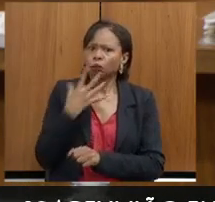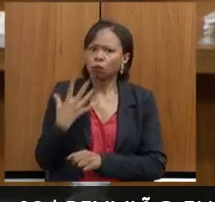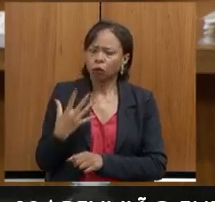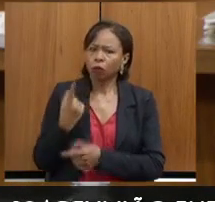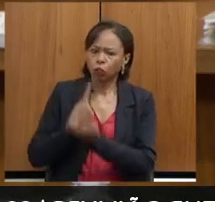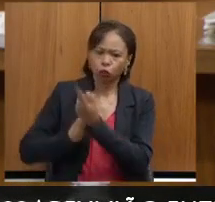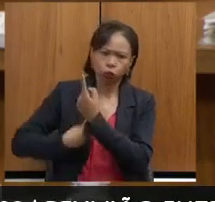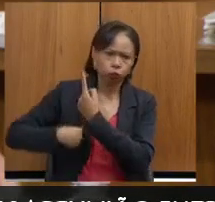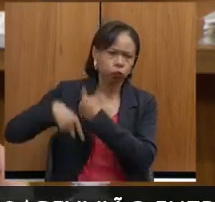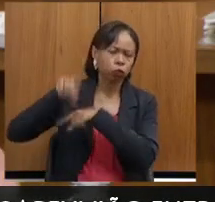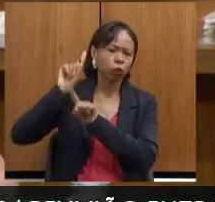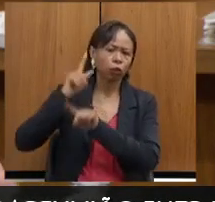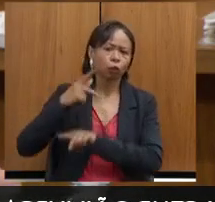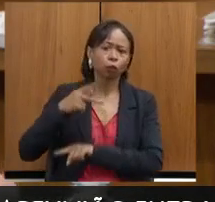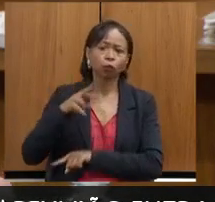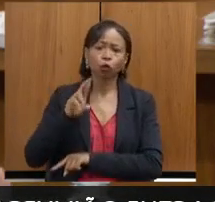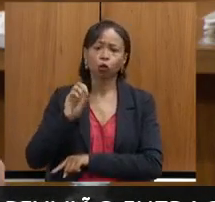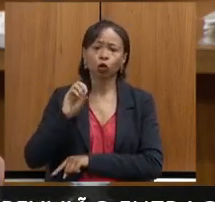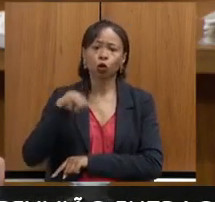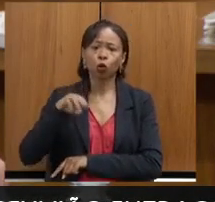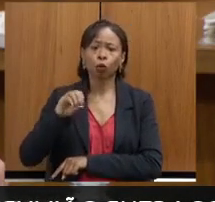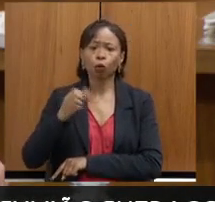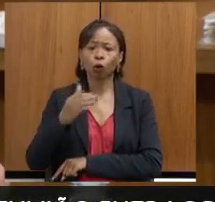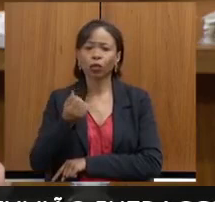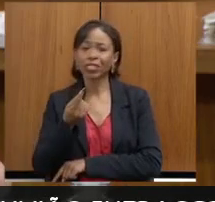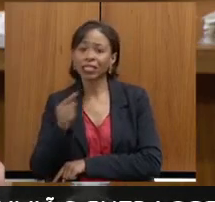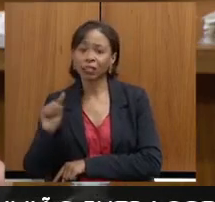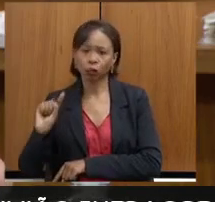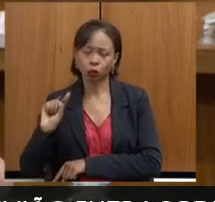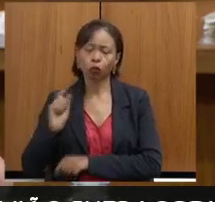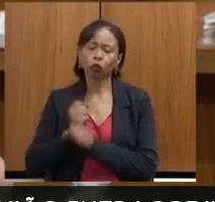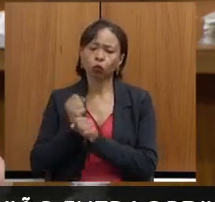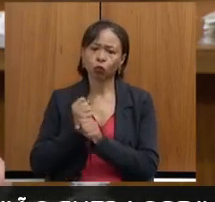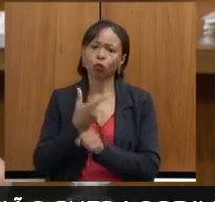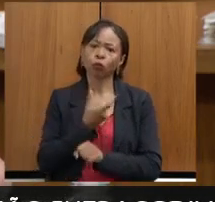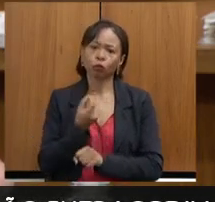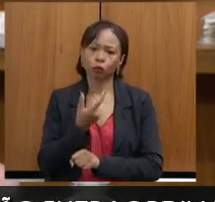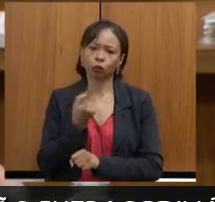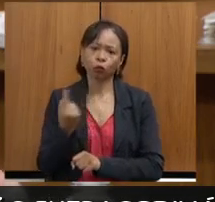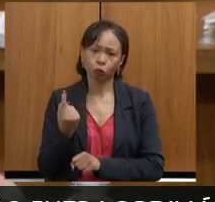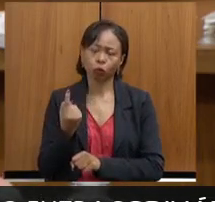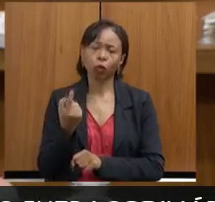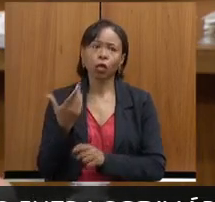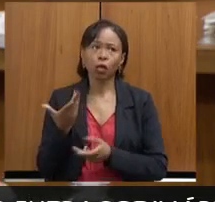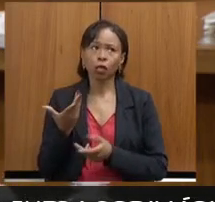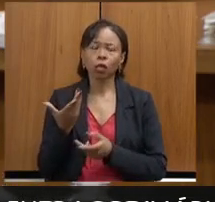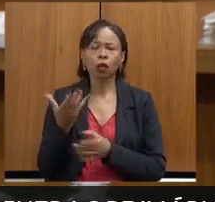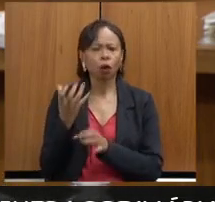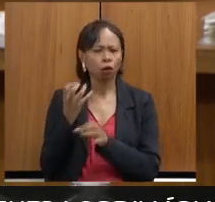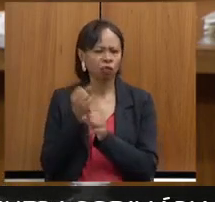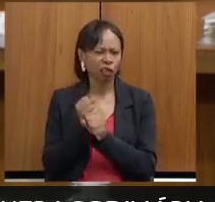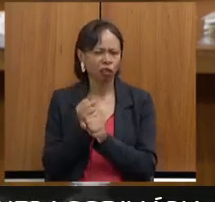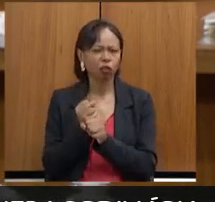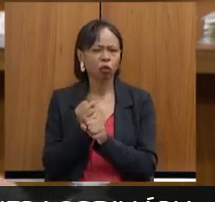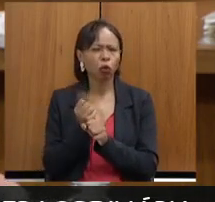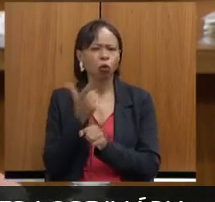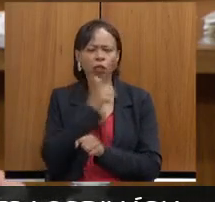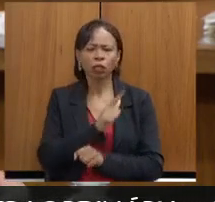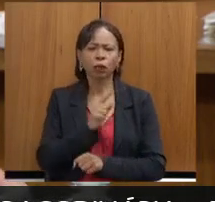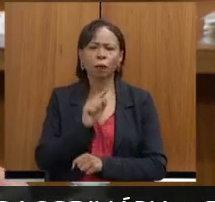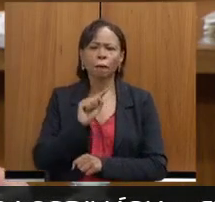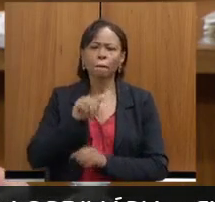promoções do ano de dois mil e 21 e se o resultado haverá de alcançar aí mais de mil e